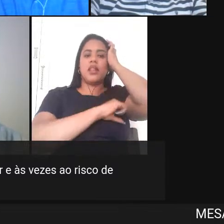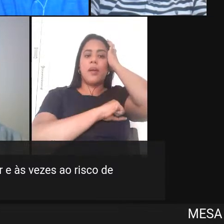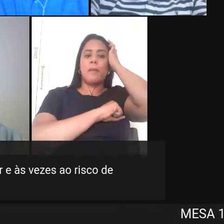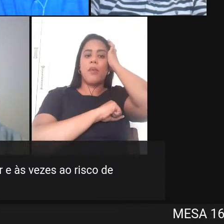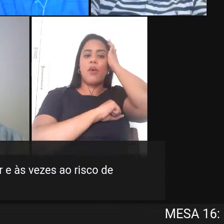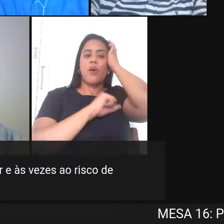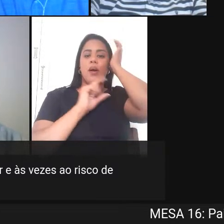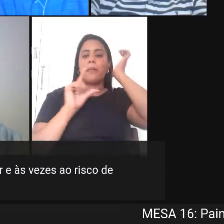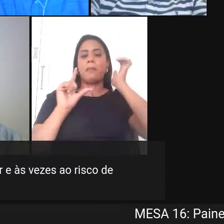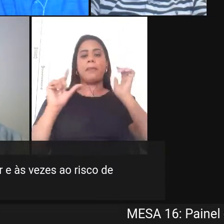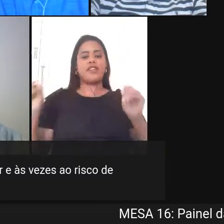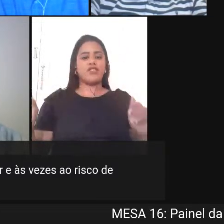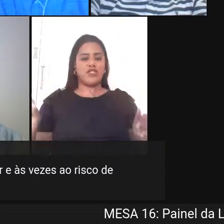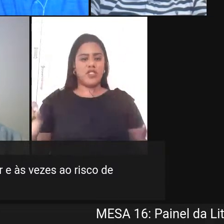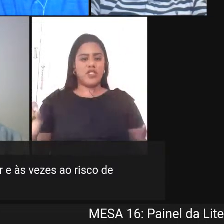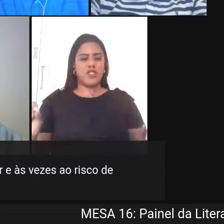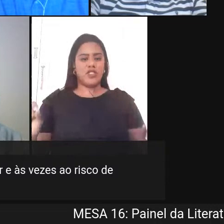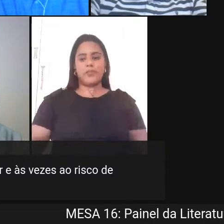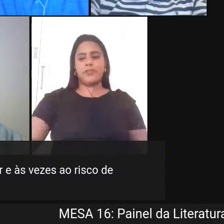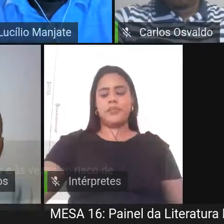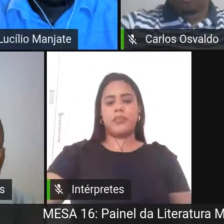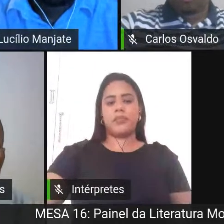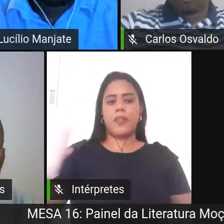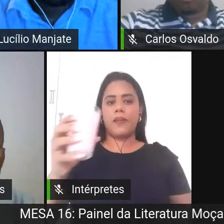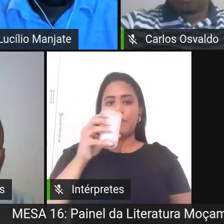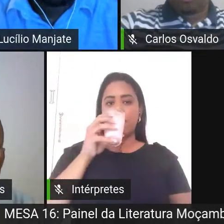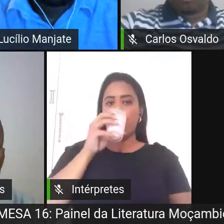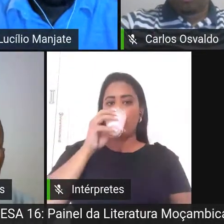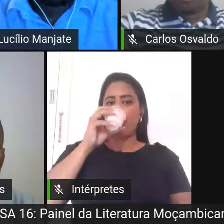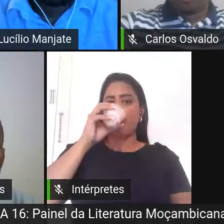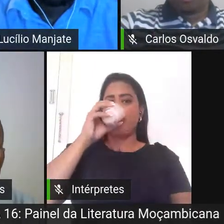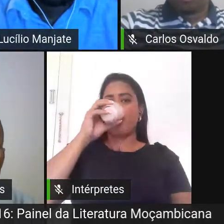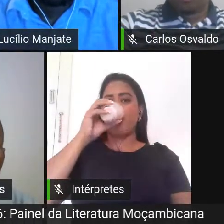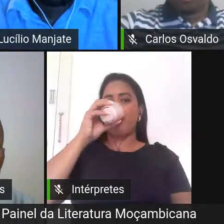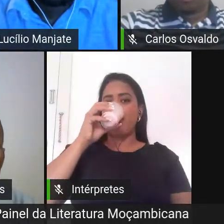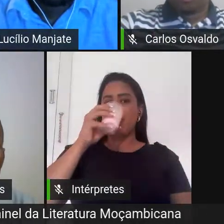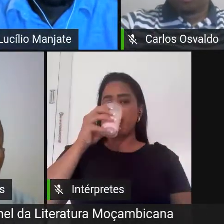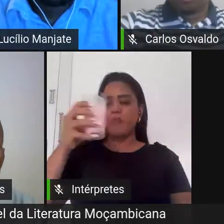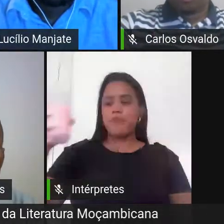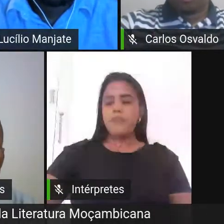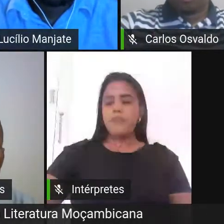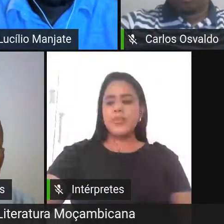também está lá plasmado esse tal desencanto.